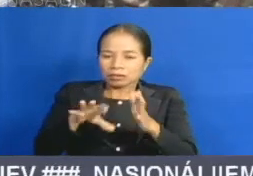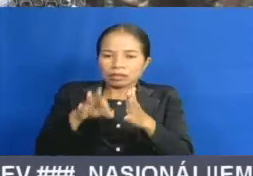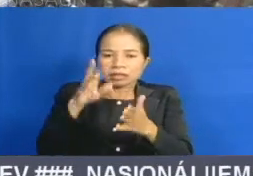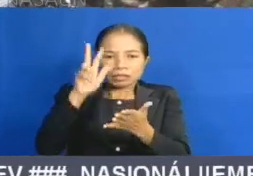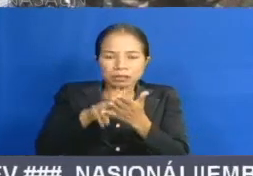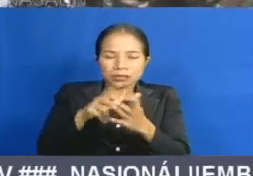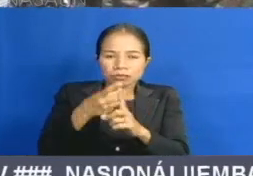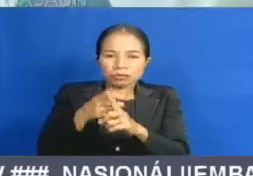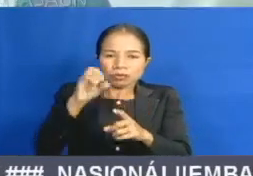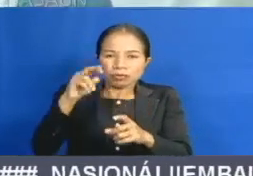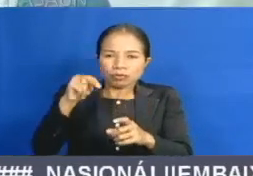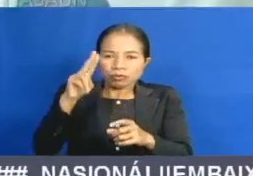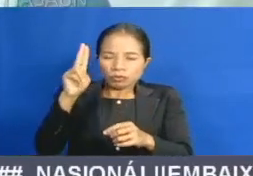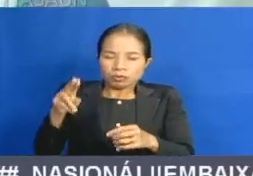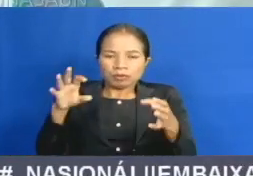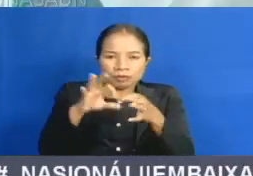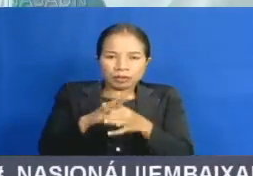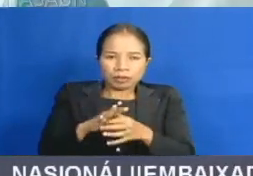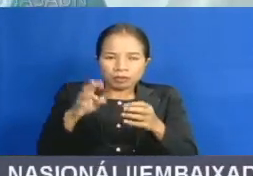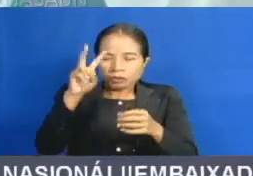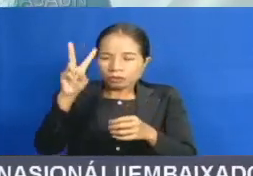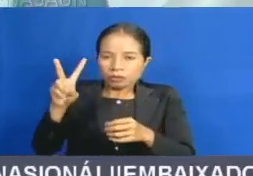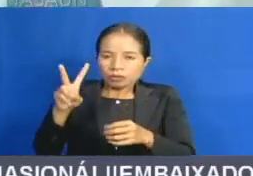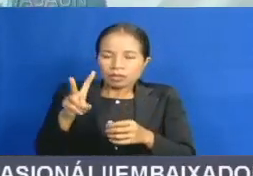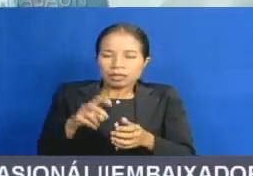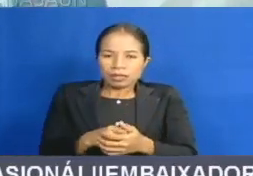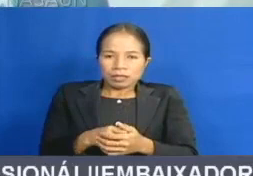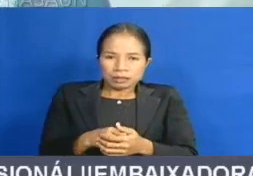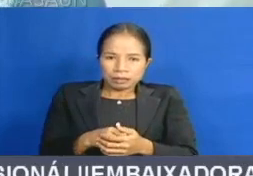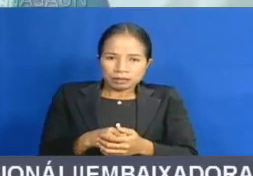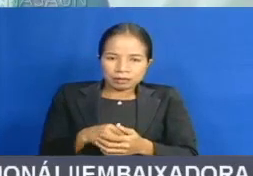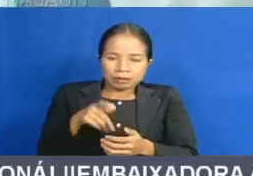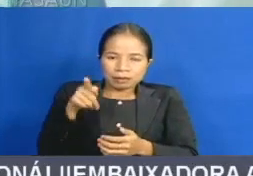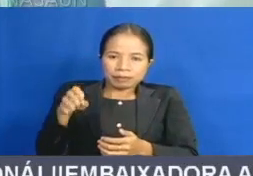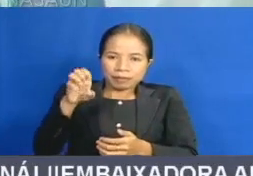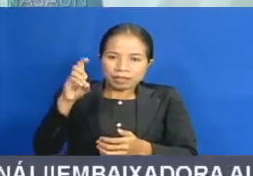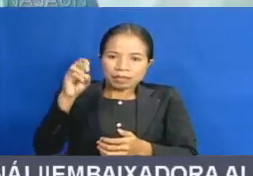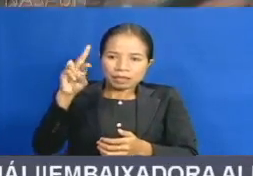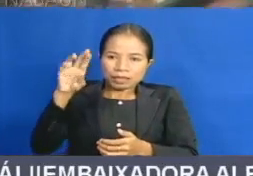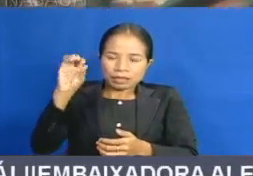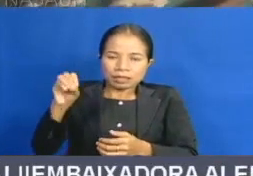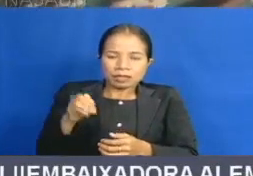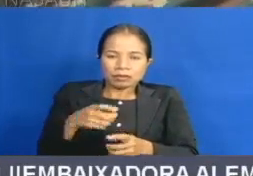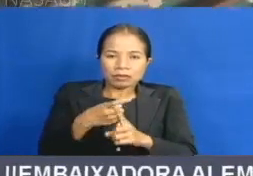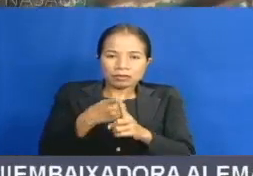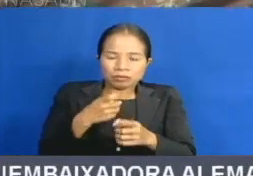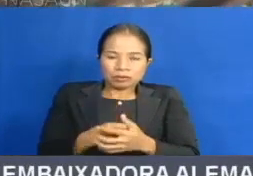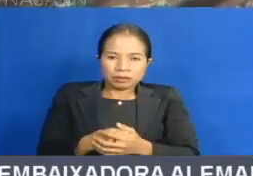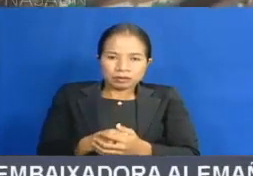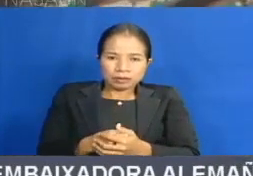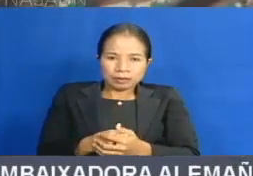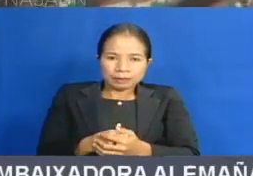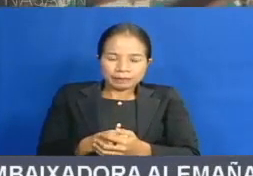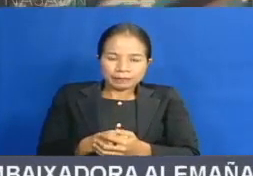ONU. Membros oficiais na inrua ne maka Major Petrus Seunfin ho si Quartel